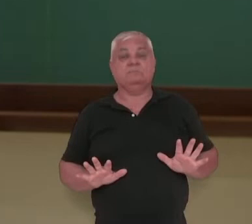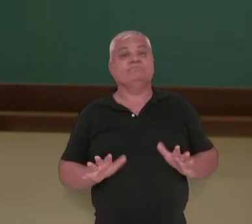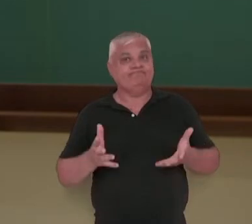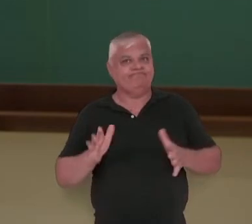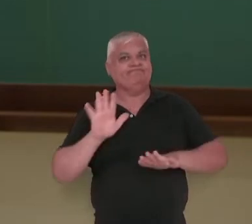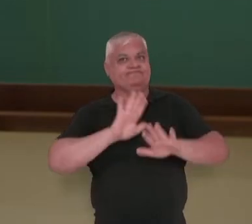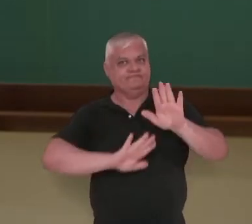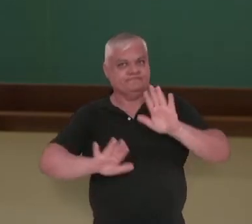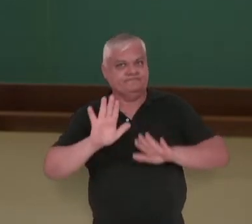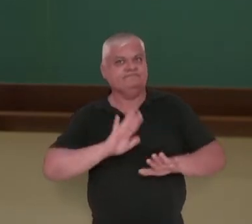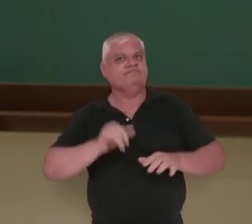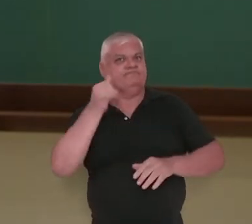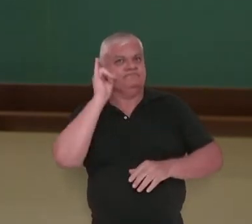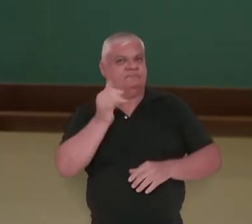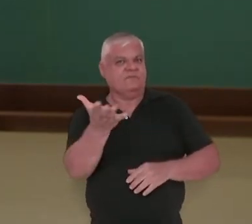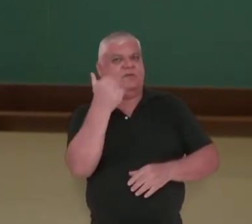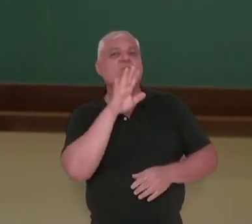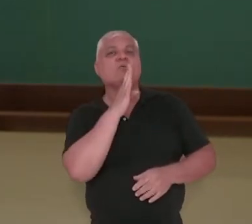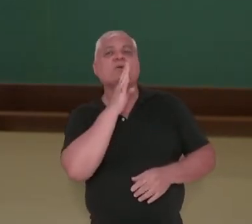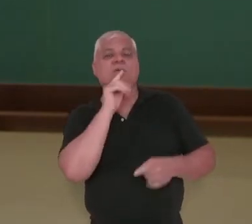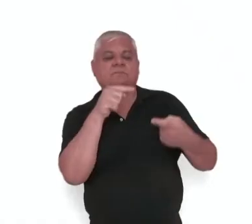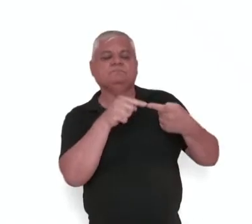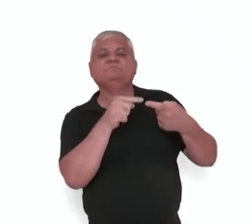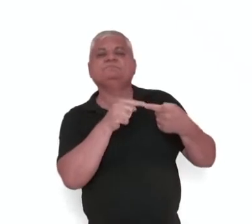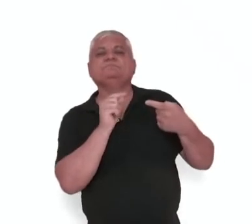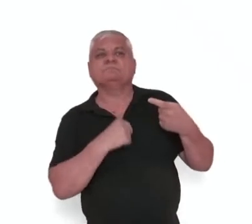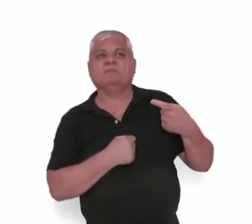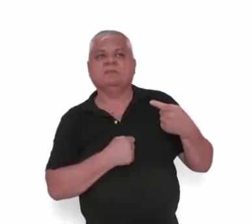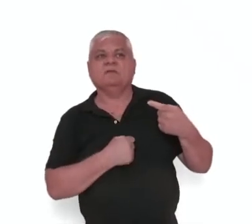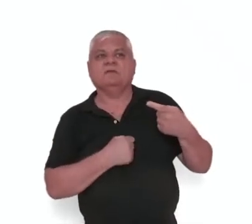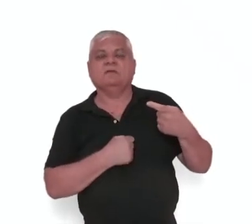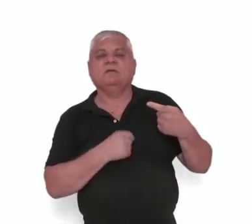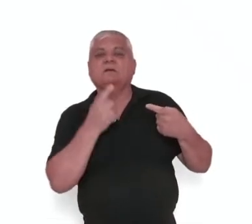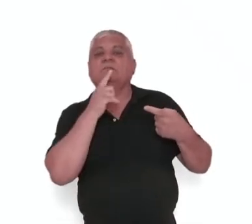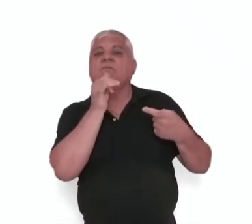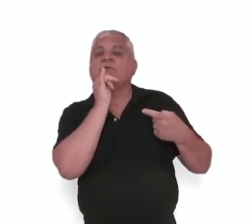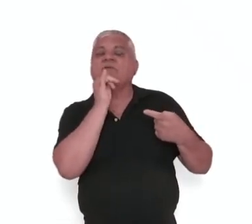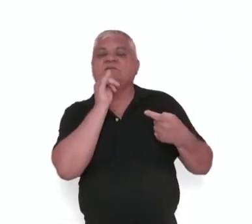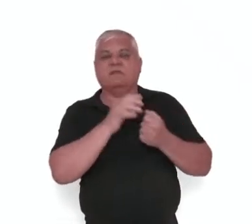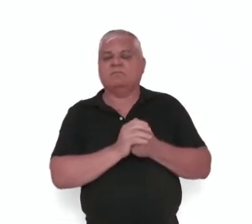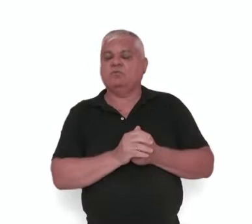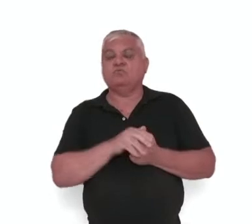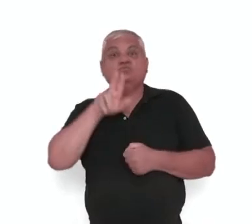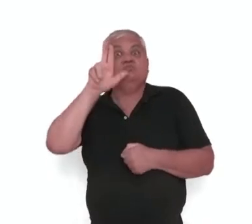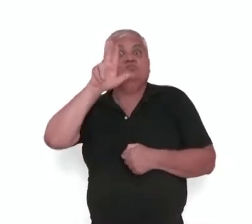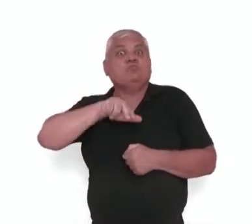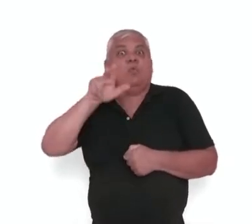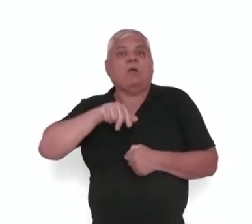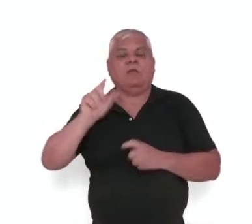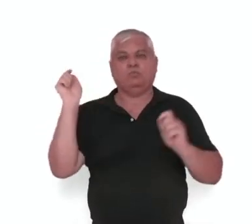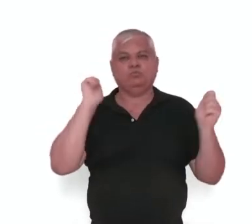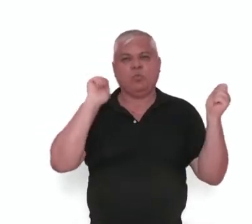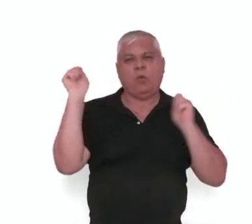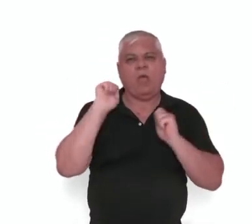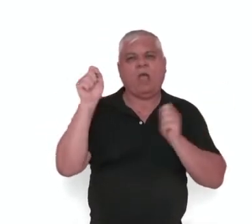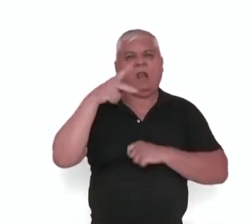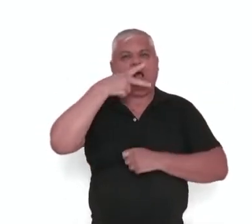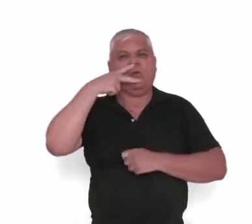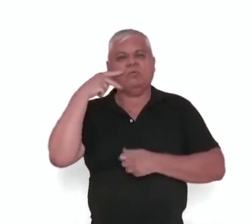nos prevenir. Vamos conhecer algumas. Não compartilhar jamais toalhas de